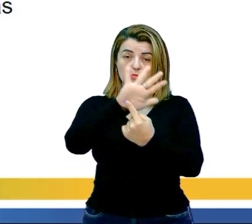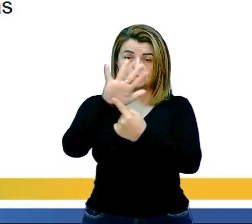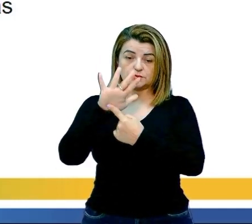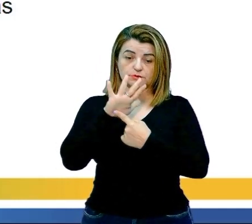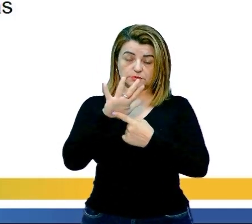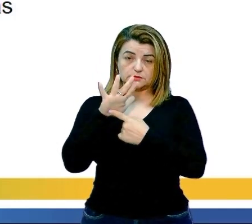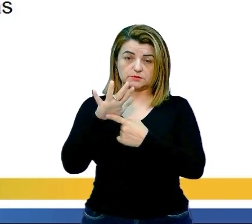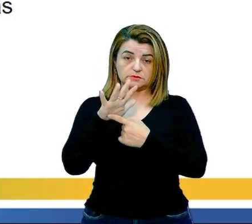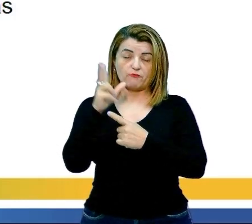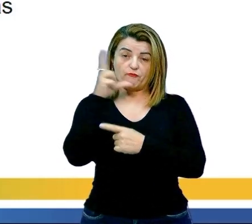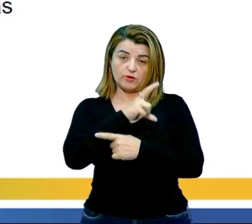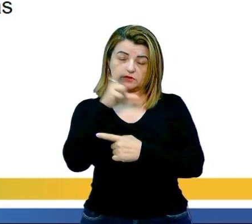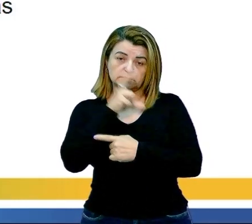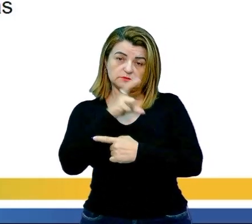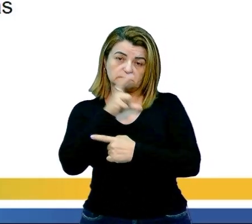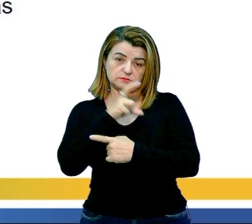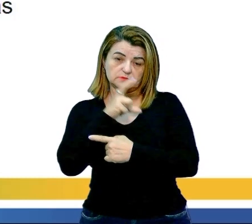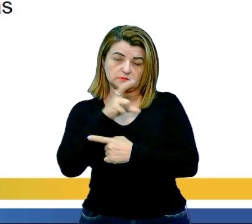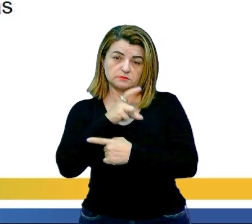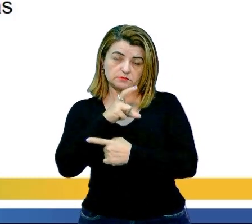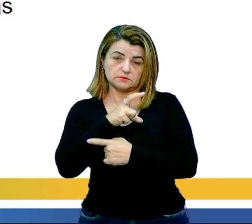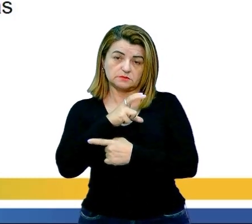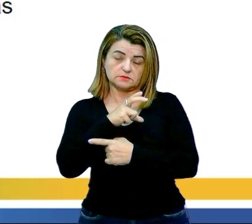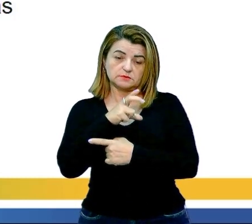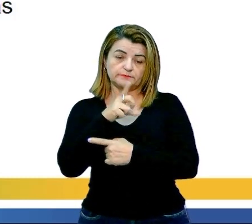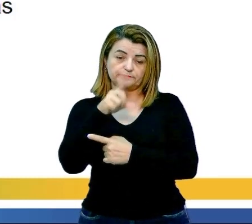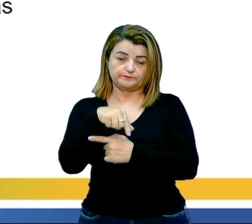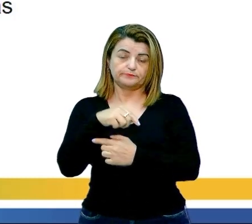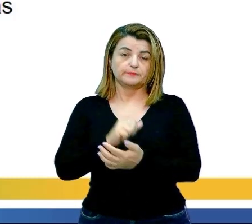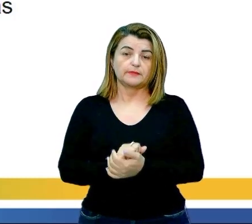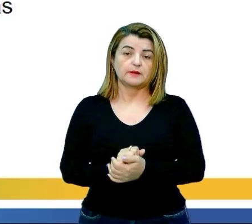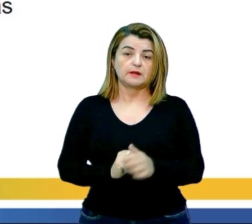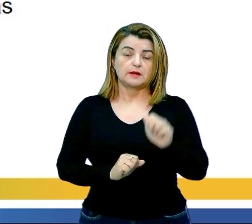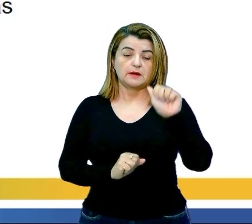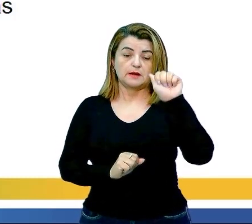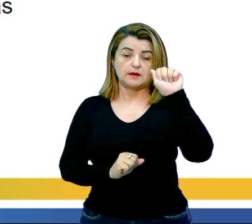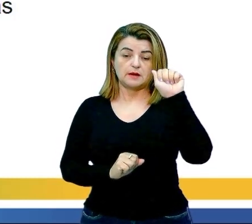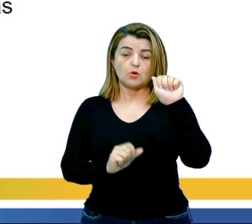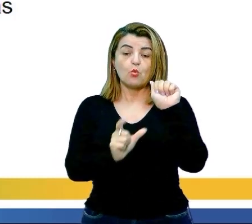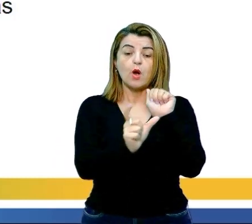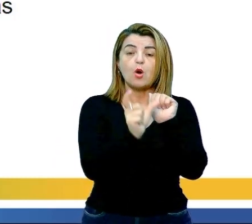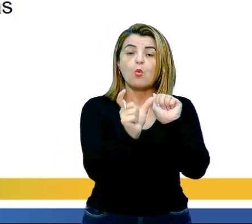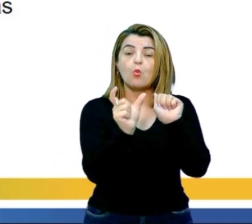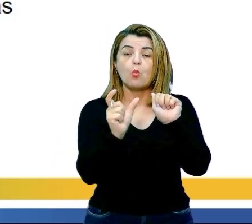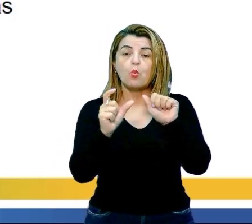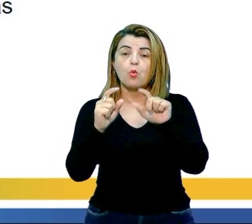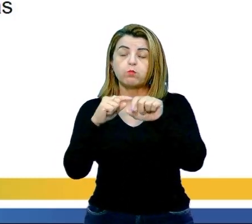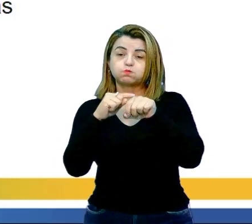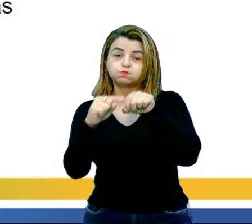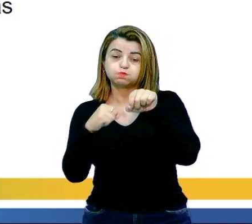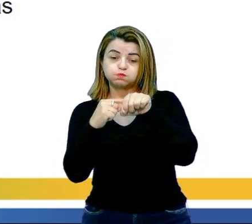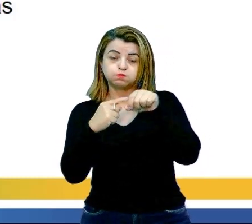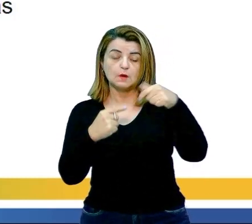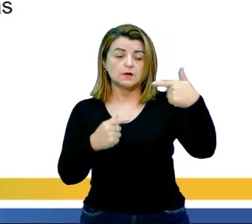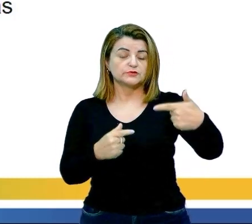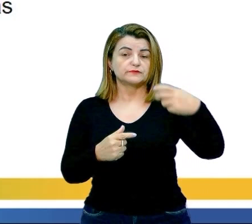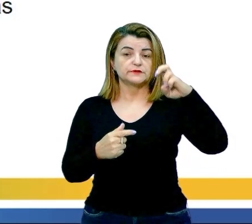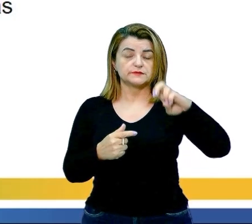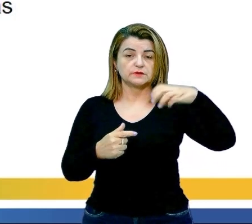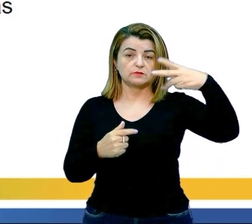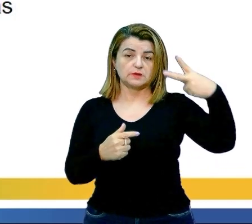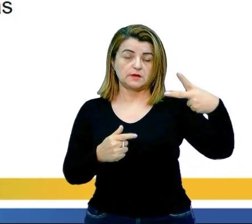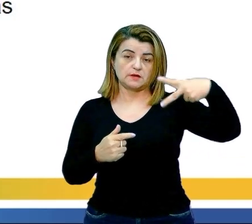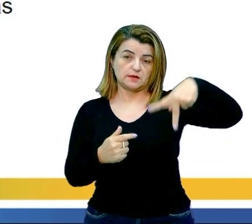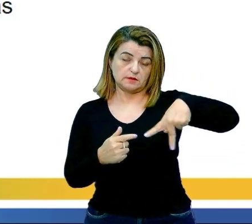que atende a essas condições é... Qual é a placa aí? A placa de 25 km por